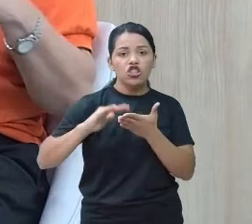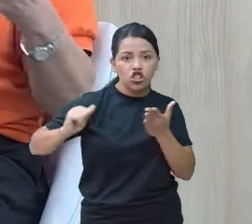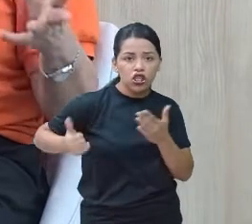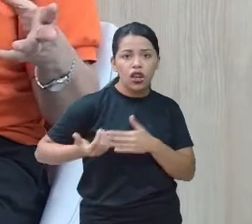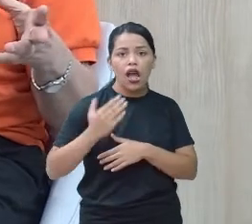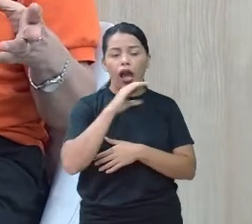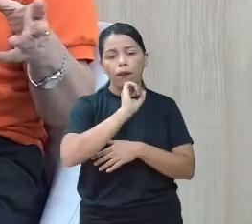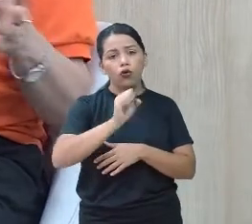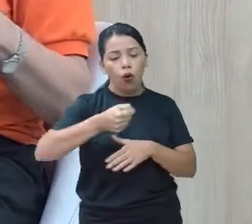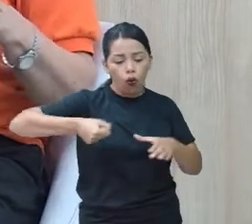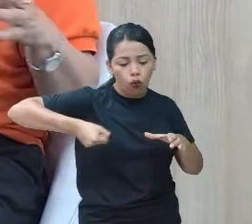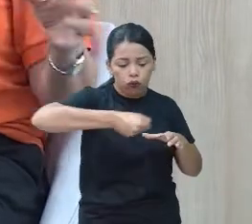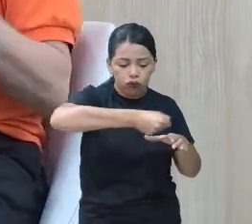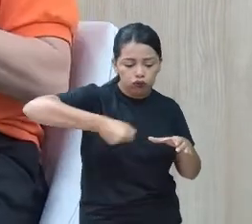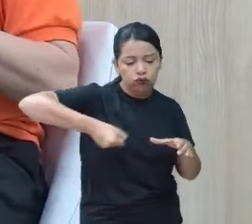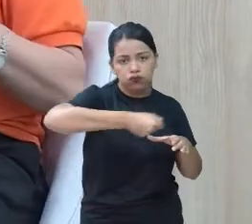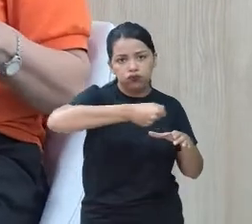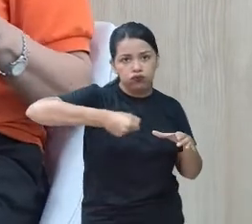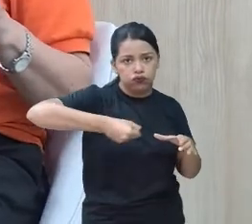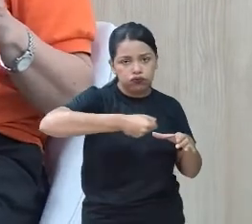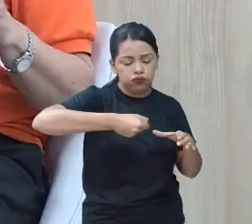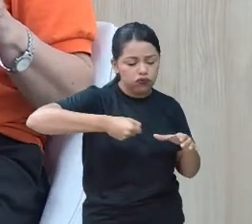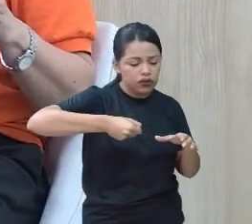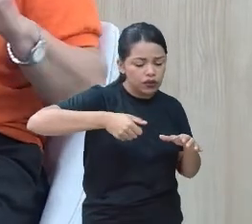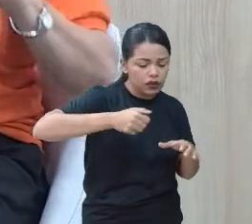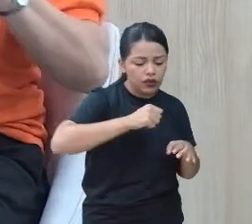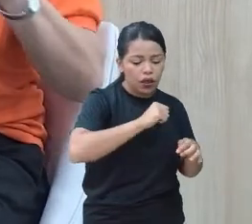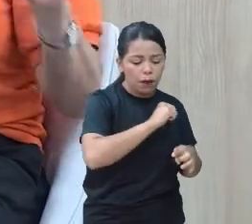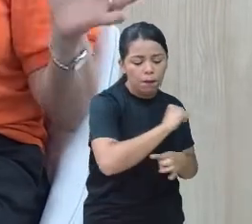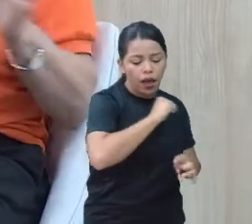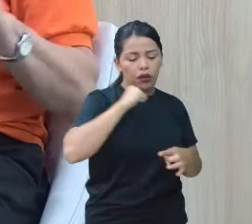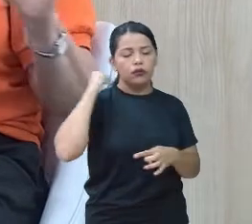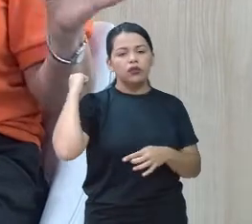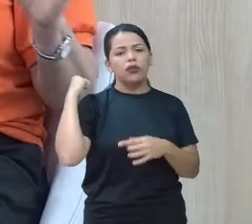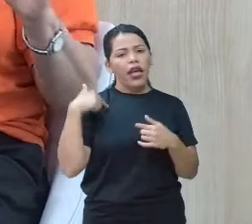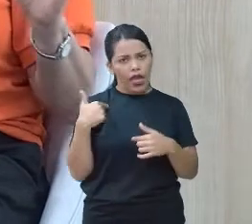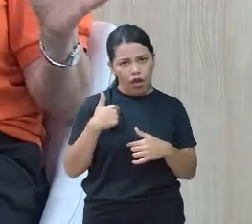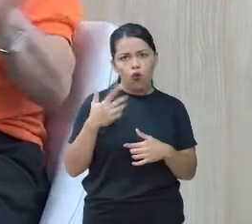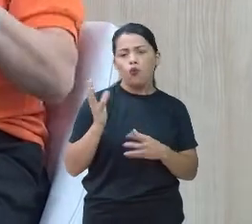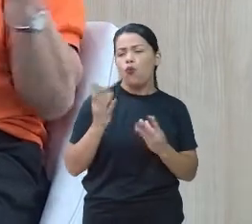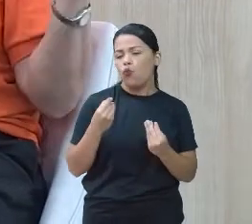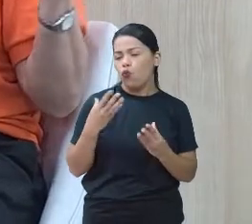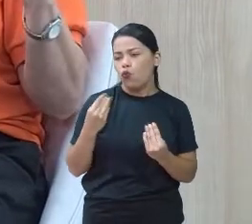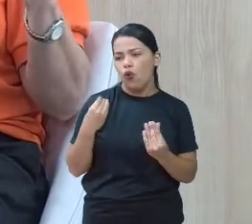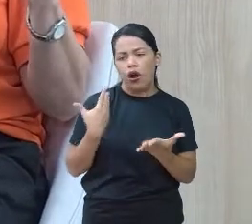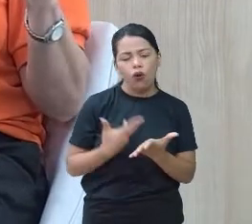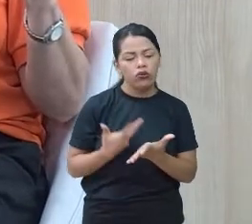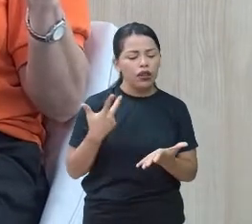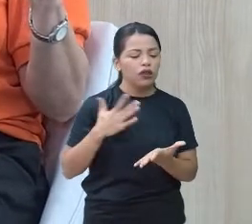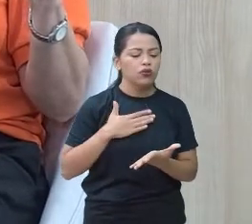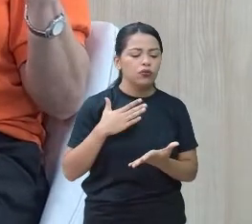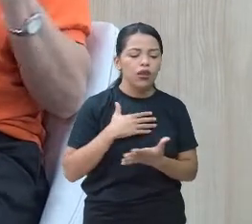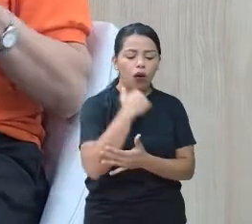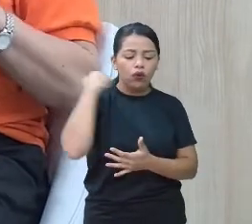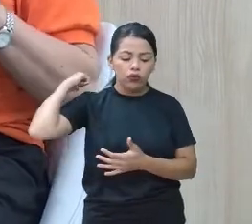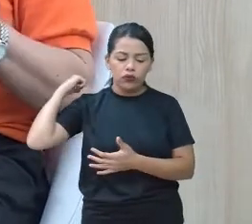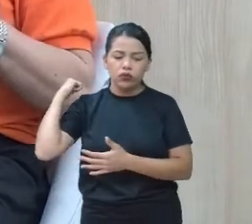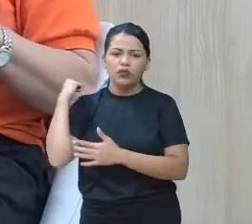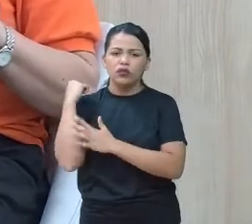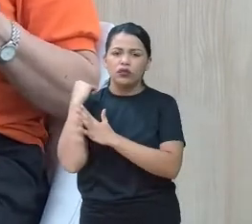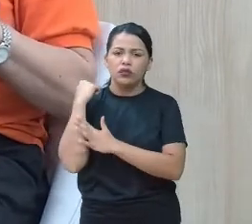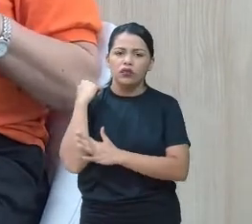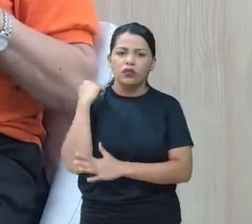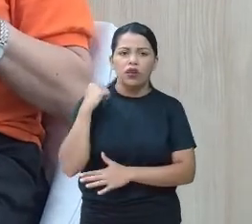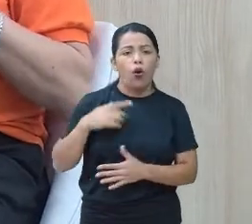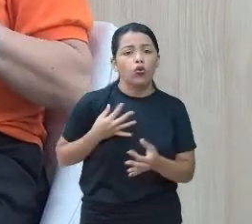o ferro elétrico, estamos passando e de repente batemos o braço, eu me queimo bastante no ferro elétrico, então eu puxo também. Estou